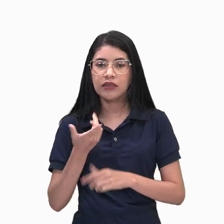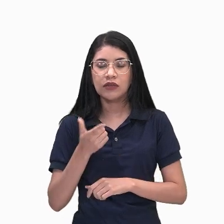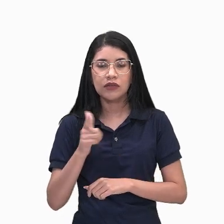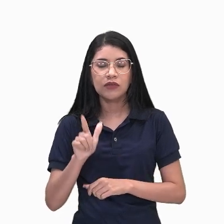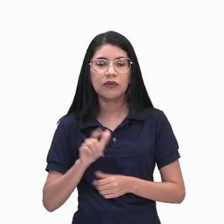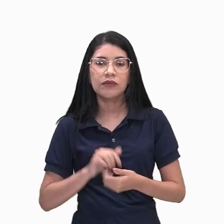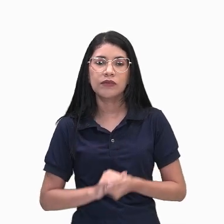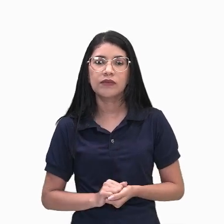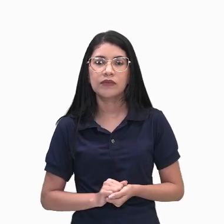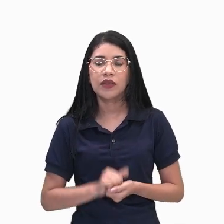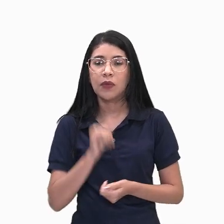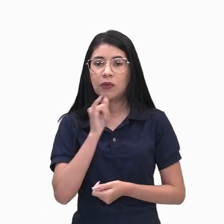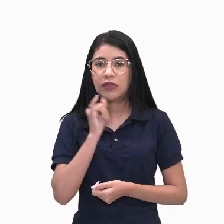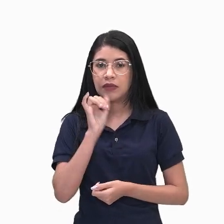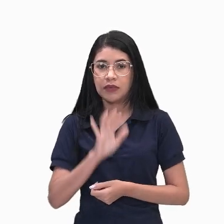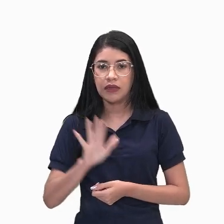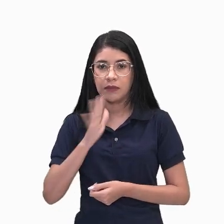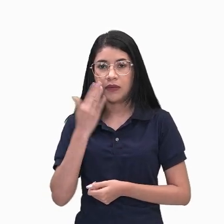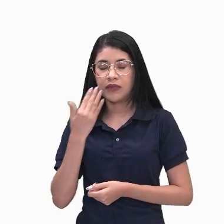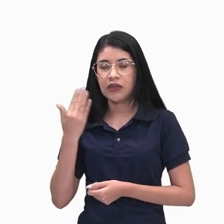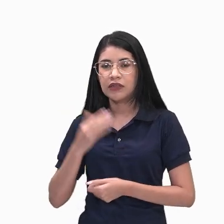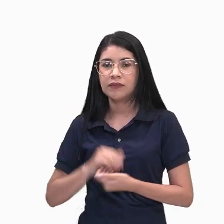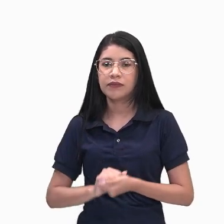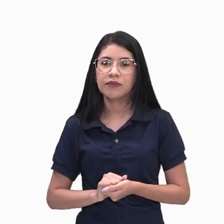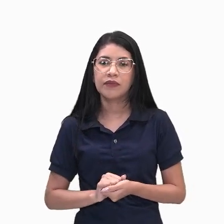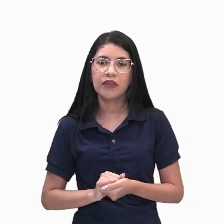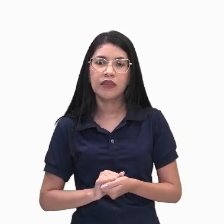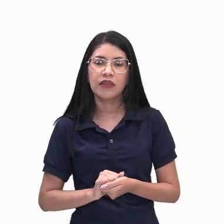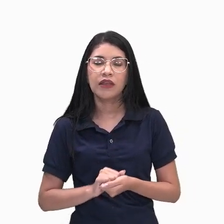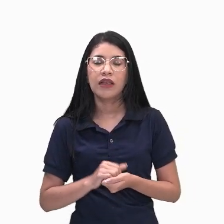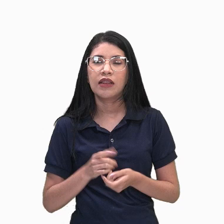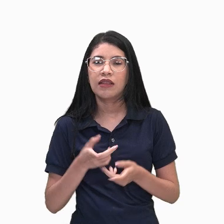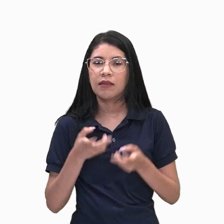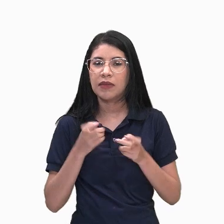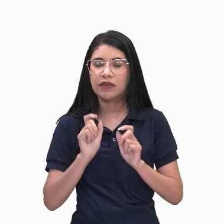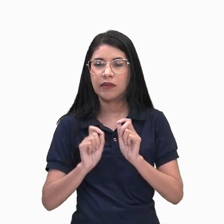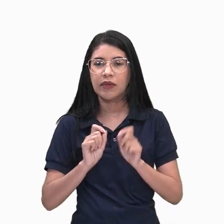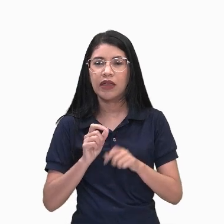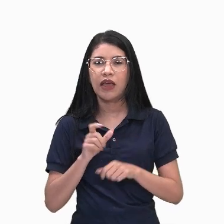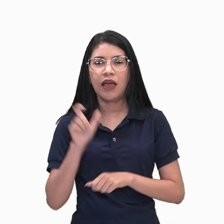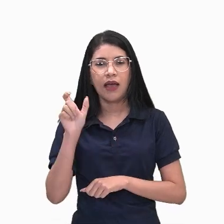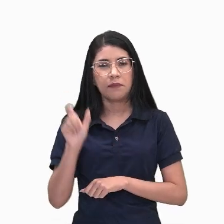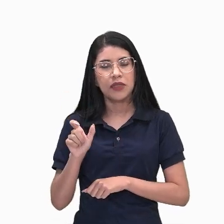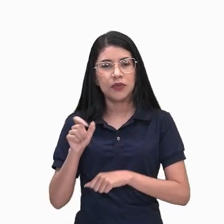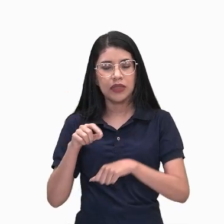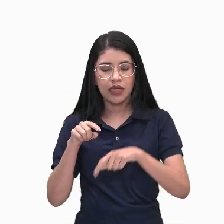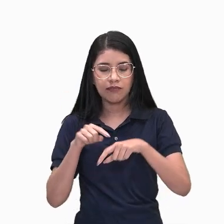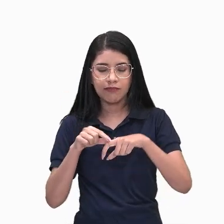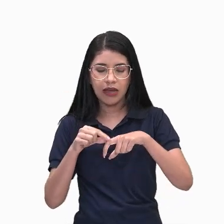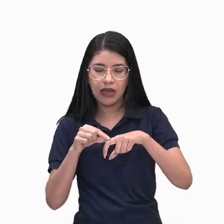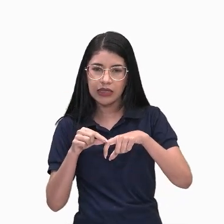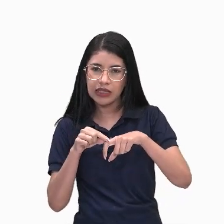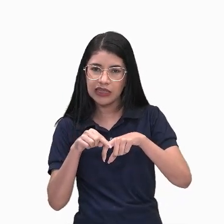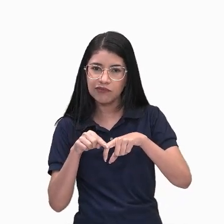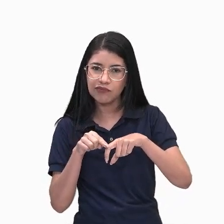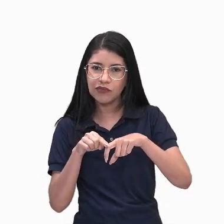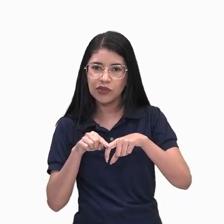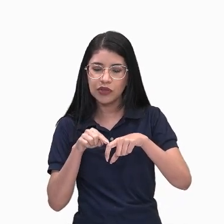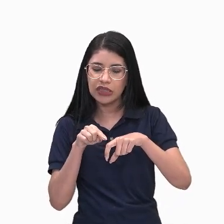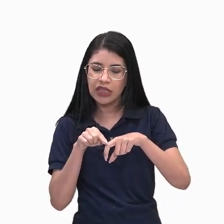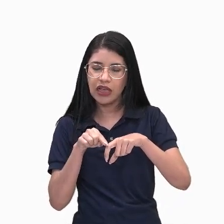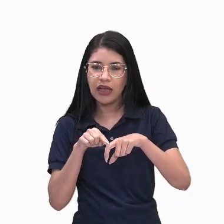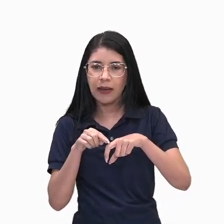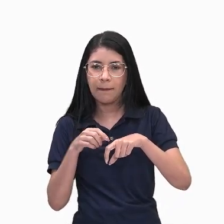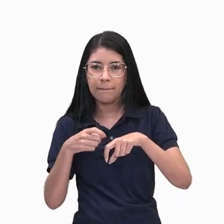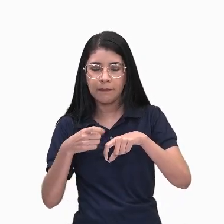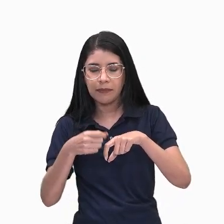exemplo que nós temos aí na imagem é esse machucado, né? A gente viu ali, ó, que a pessoa ralou o joelho, né? Caiu, ralou